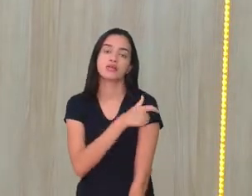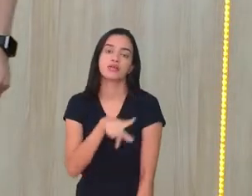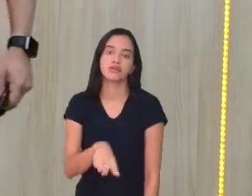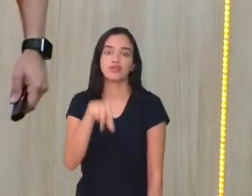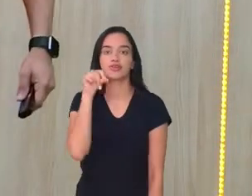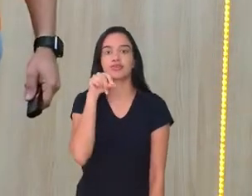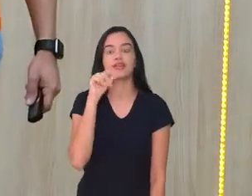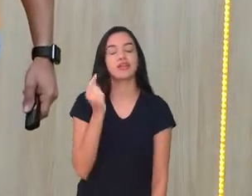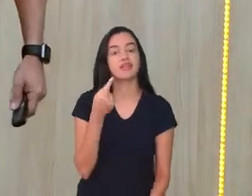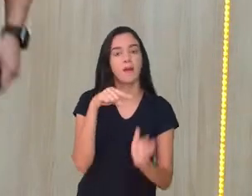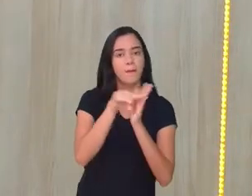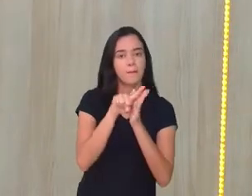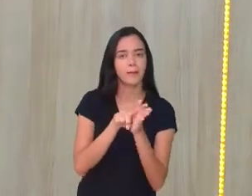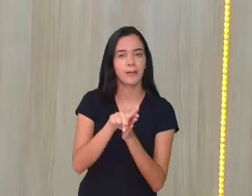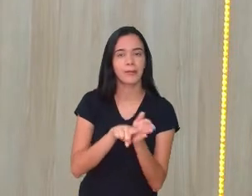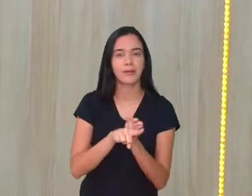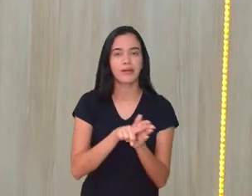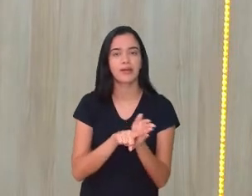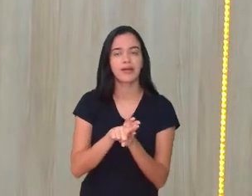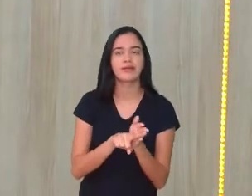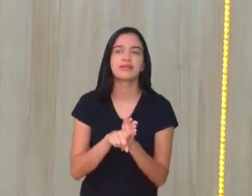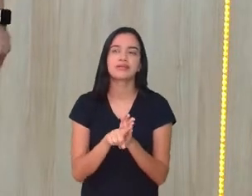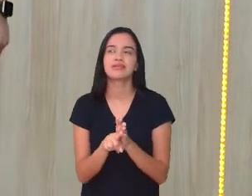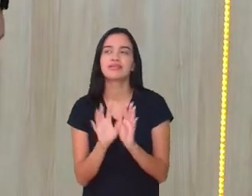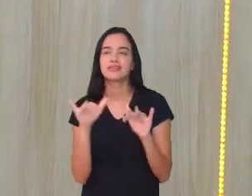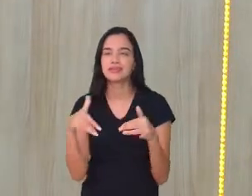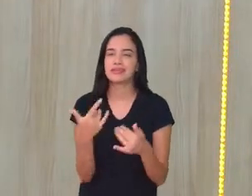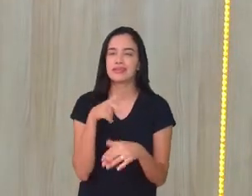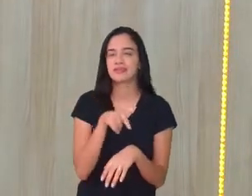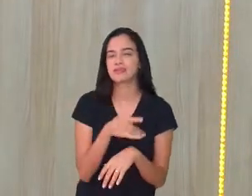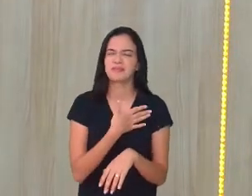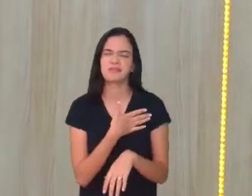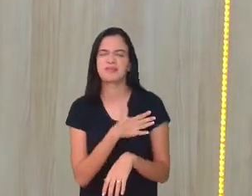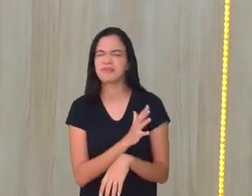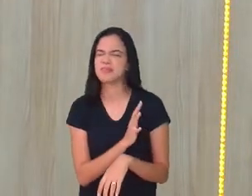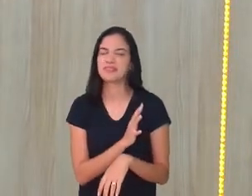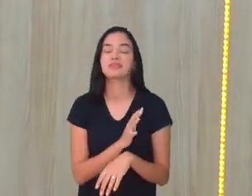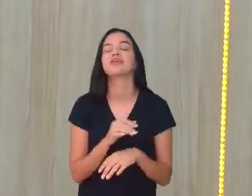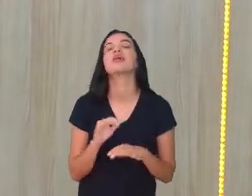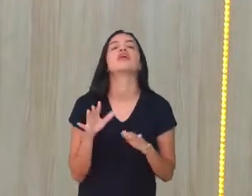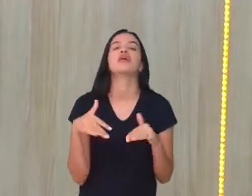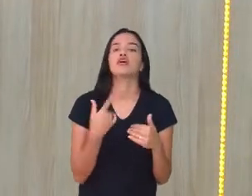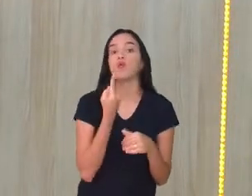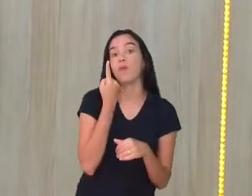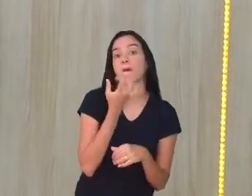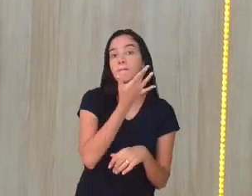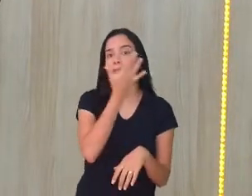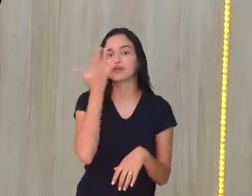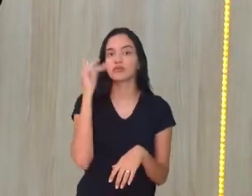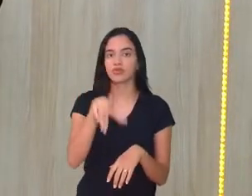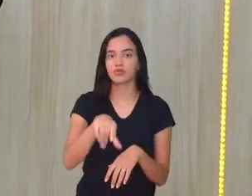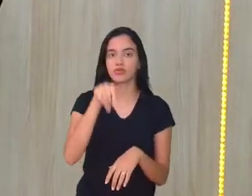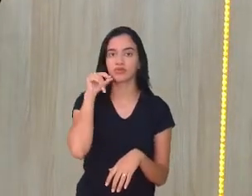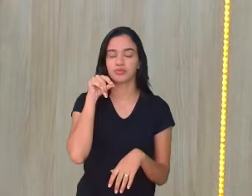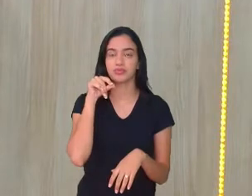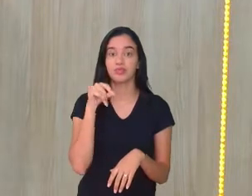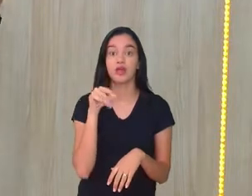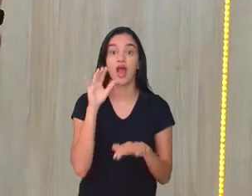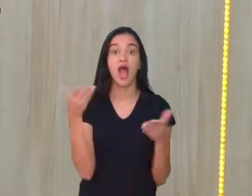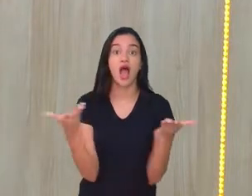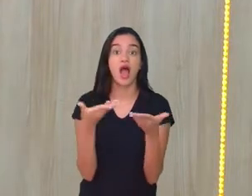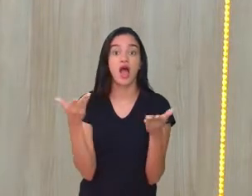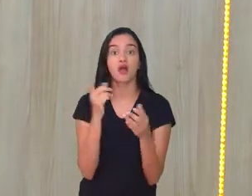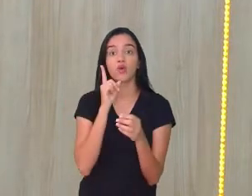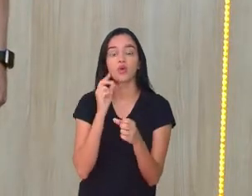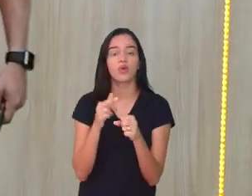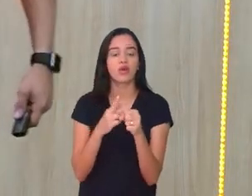que na pesquisa de Silá é com caroço. Ah, o cara, com caroço eu quero não. Aí só uma pessoa escolheu. Goiaba,